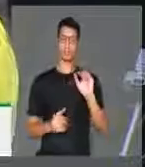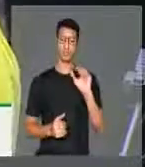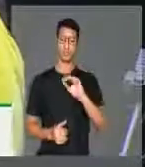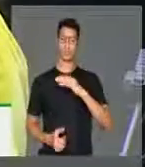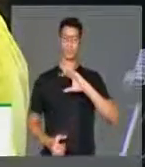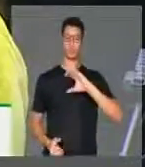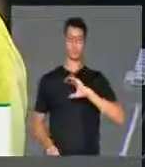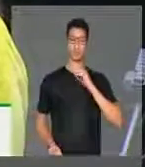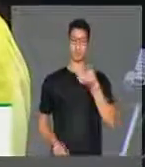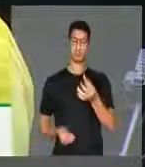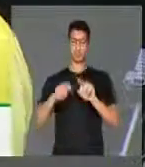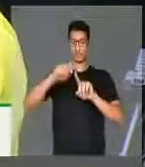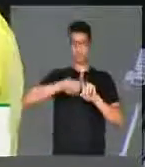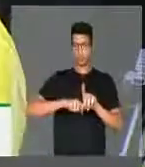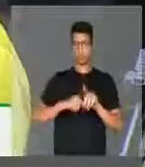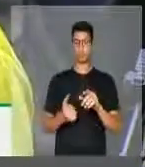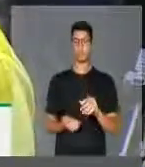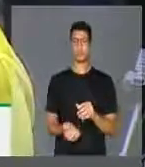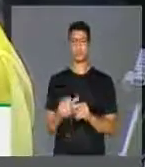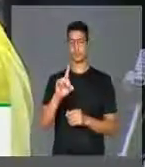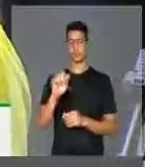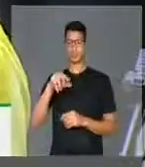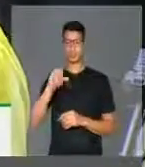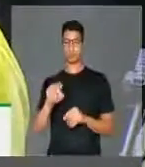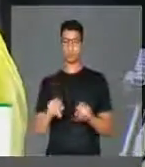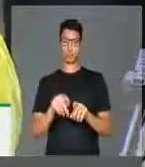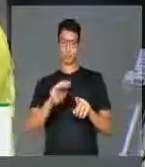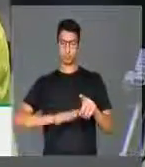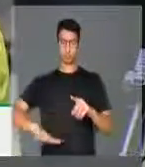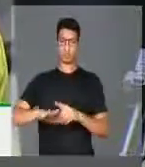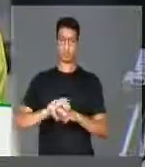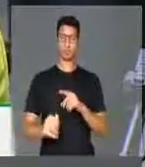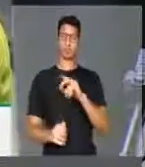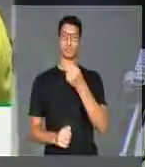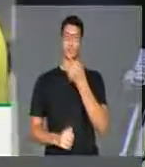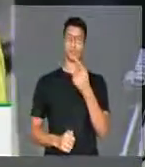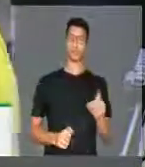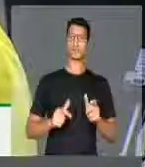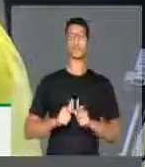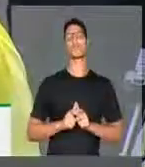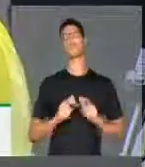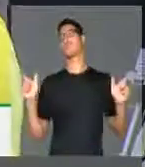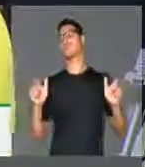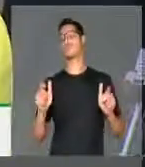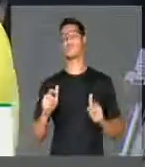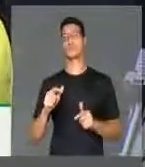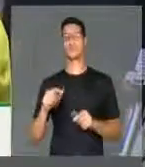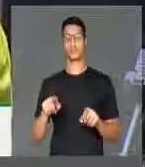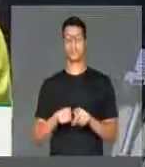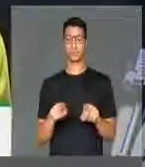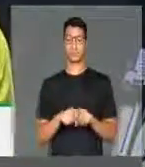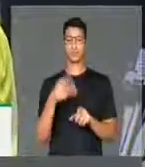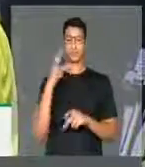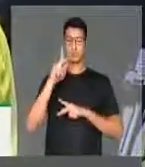no Canadá há 6 meses. Os danos ambientais e sociais são imensuráveis.